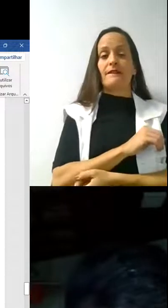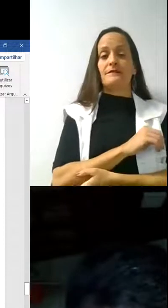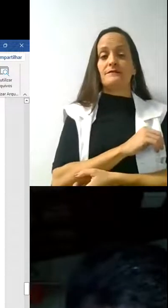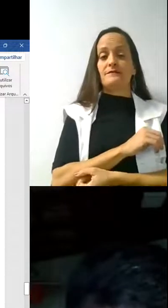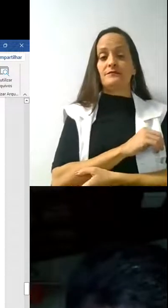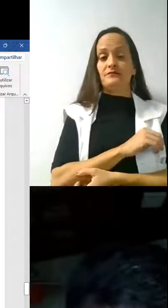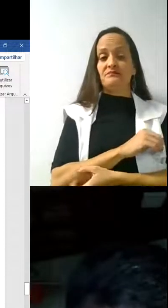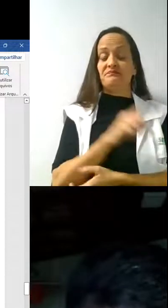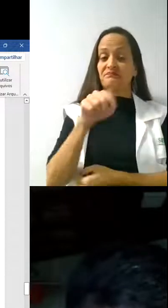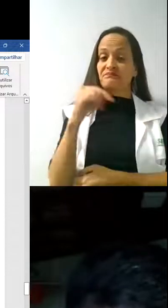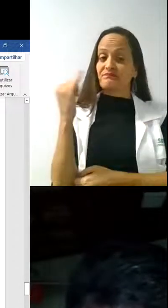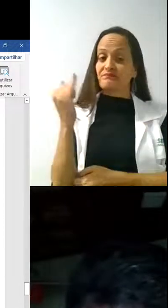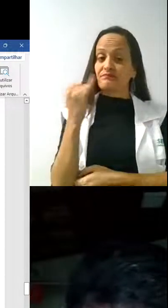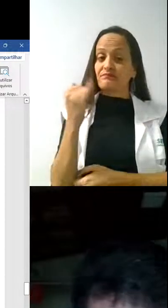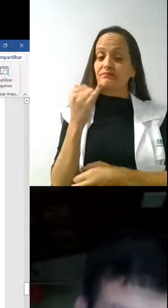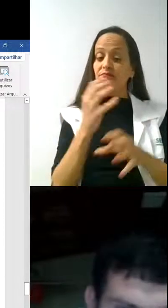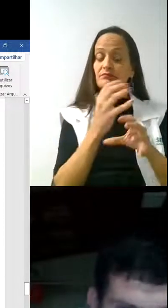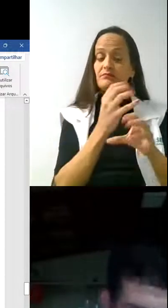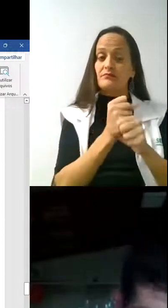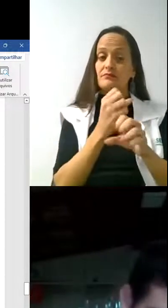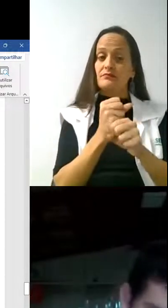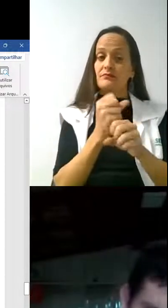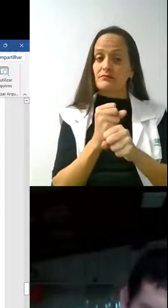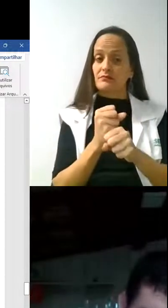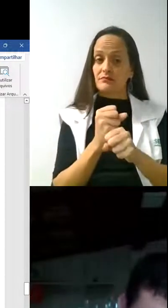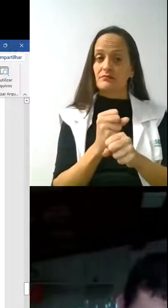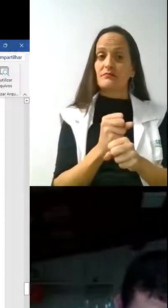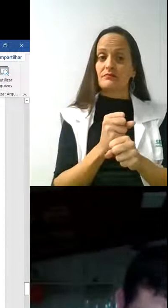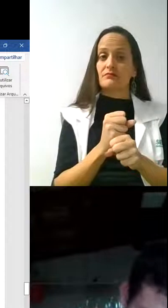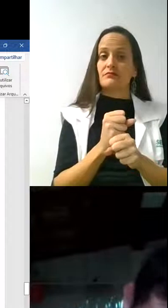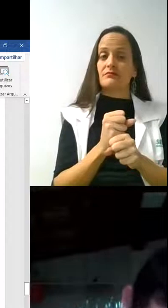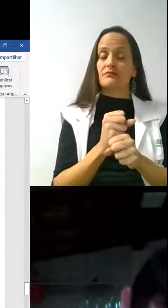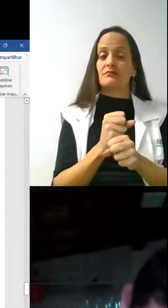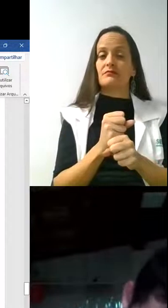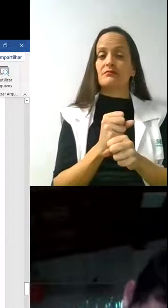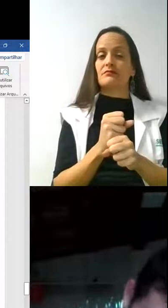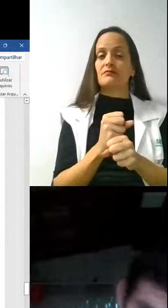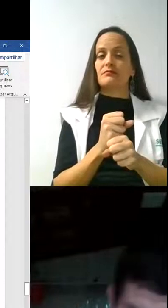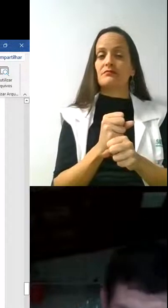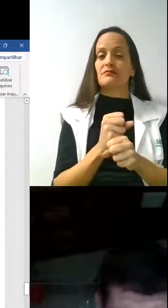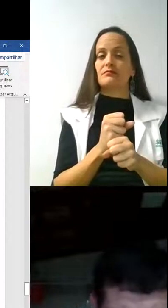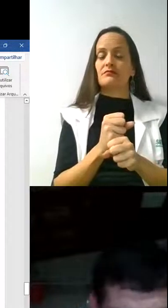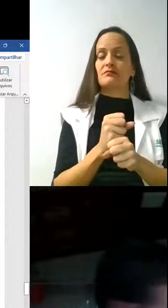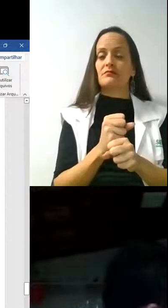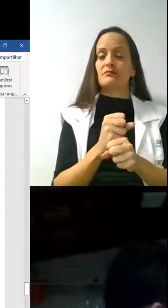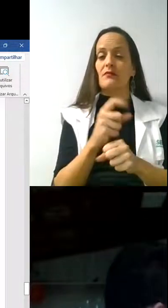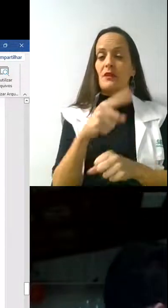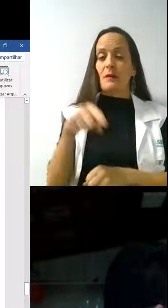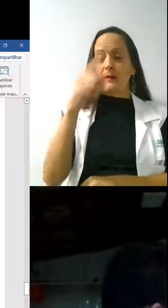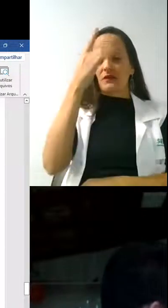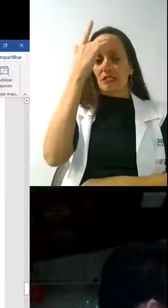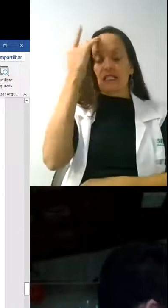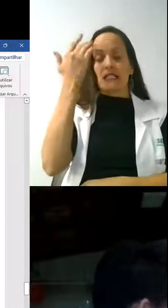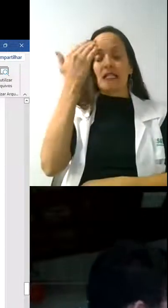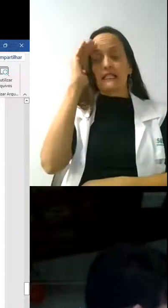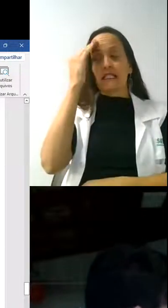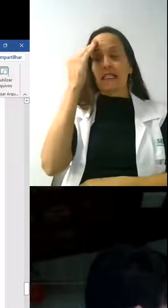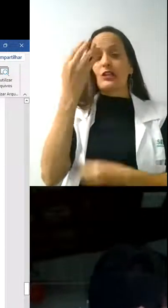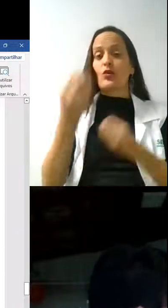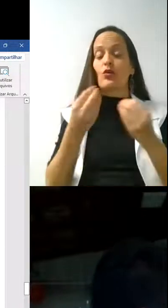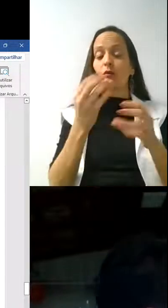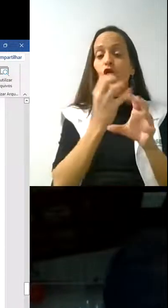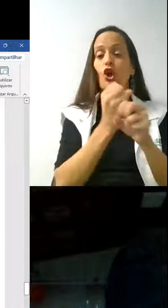eu adicionei aquela linha e aquela coluna justamente para ajudar a vocês a entenderem quais foram as contas que eu fiz. Porque